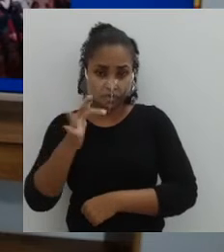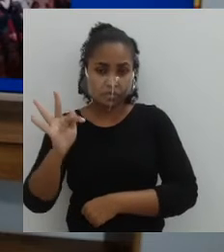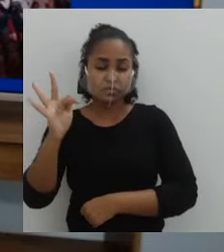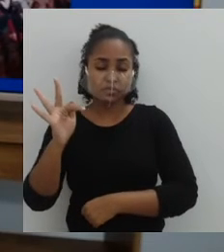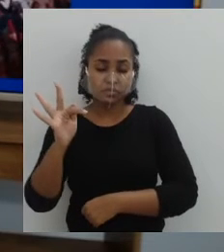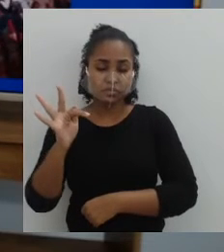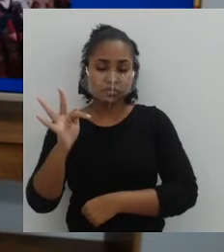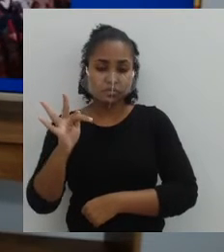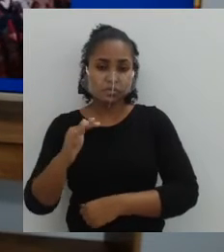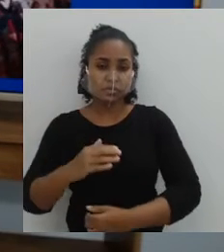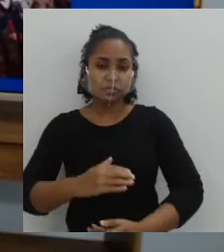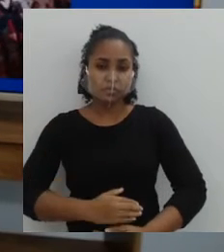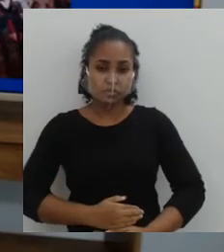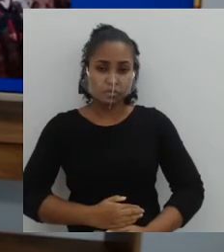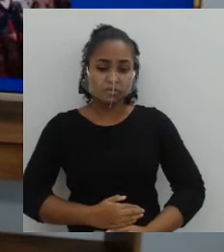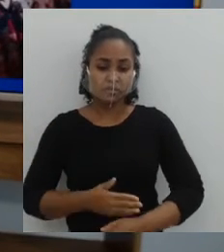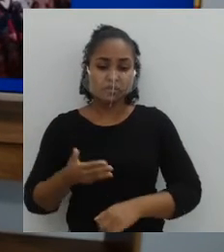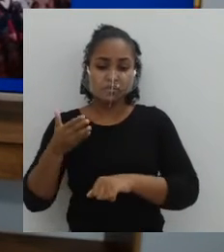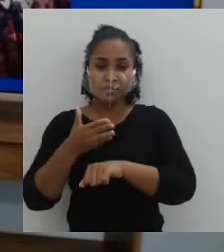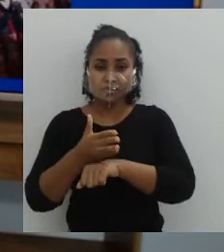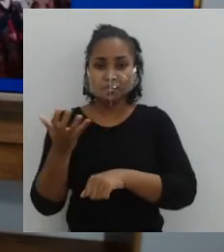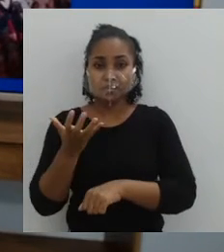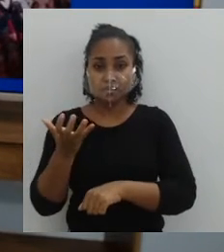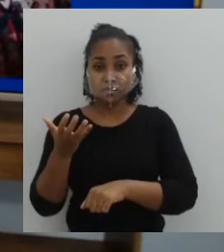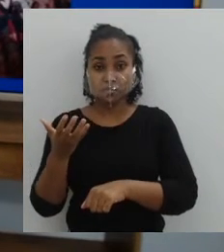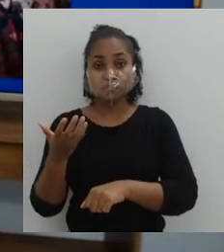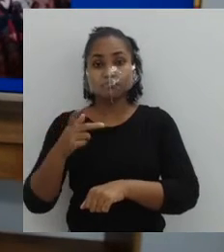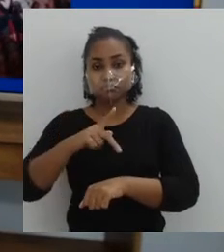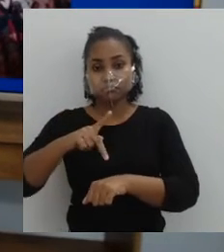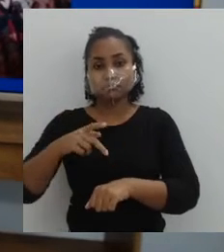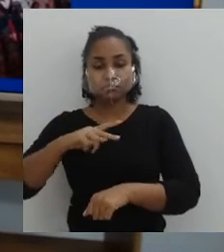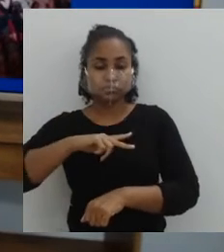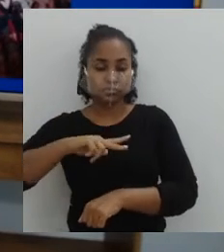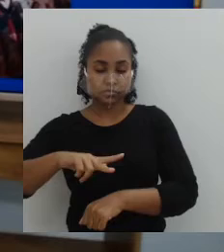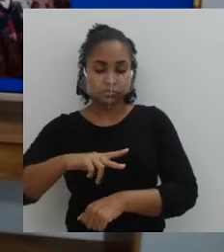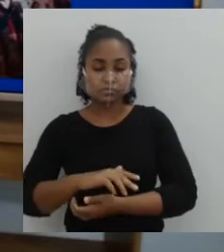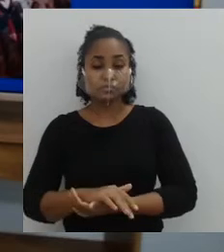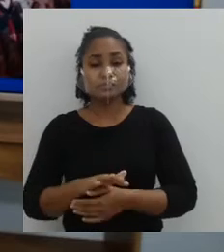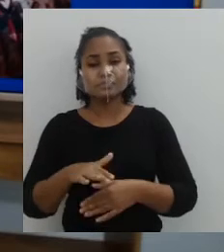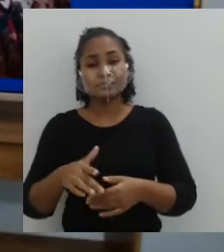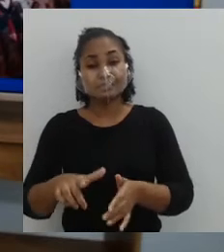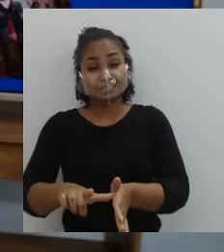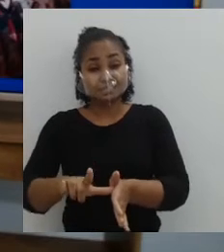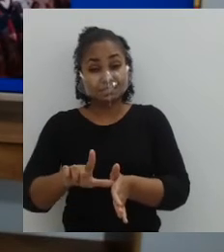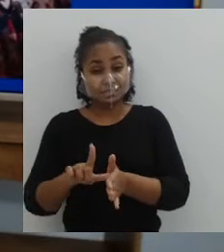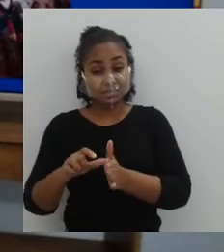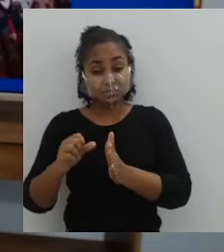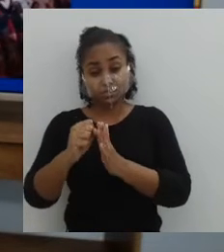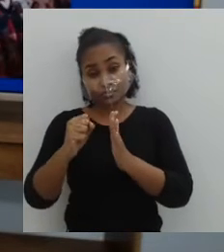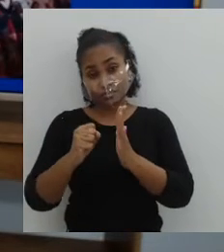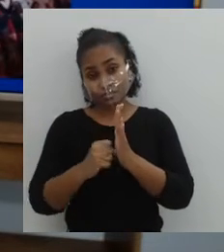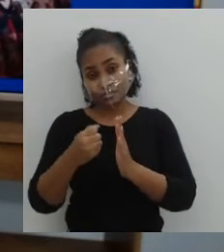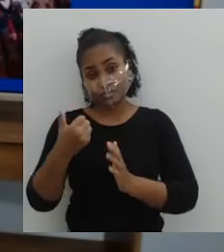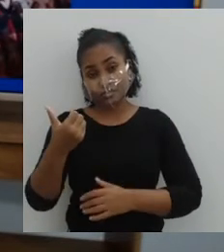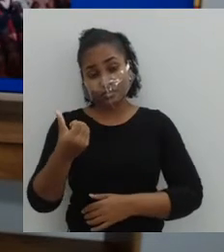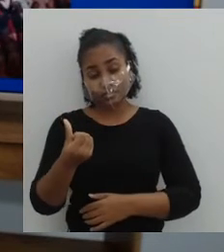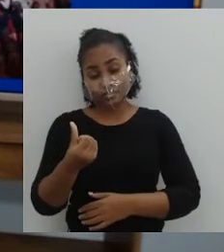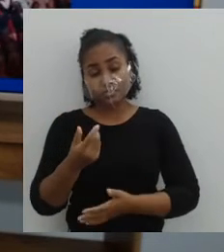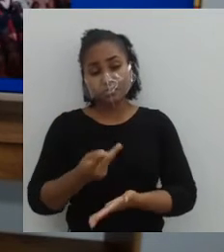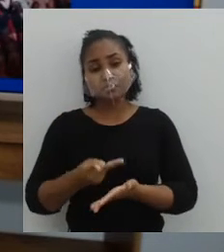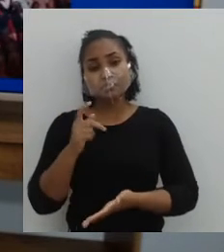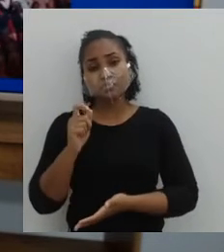de Napoleão estavam invadindo Portugal, ok? Mas antes disso, no século XVI, o que é que estava